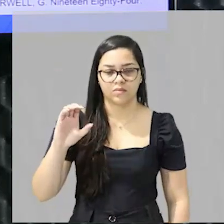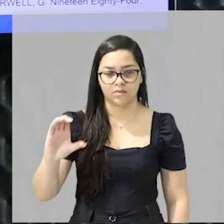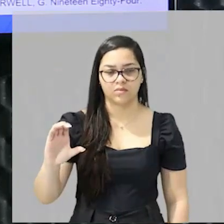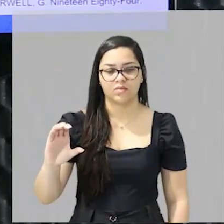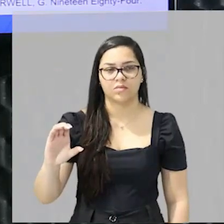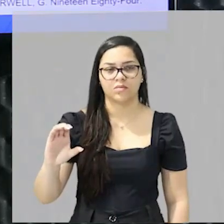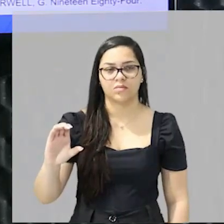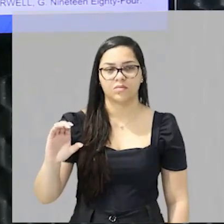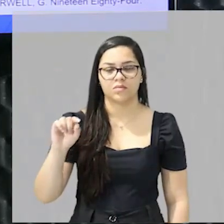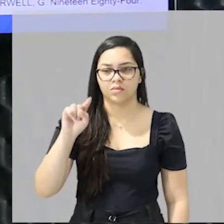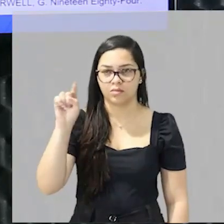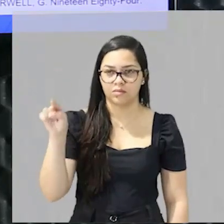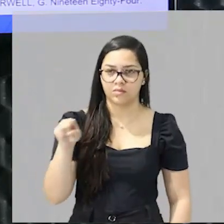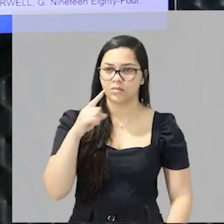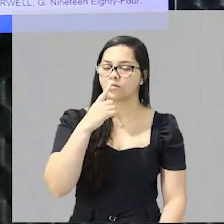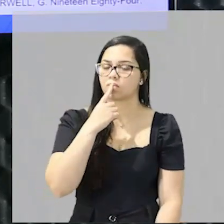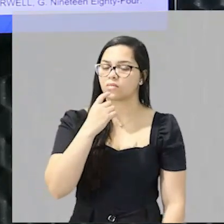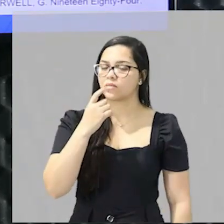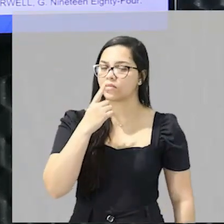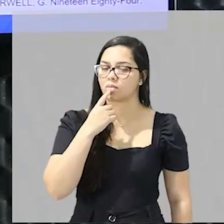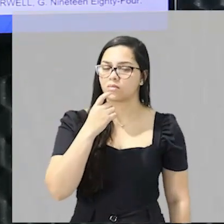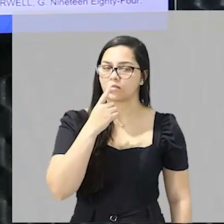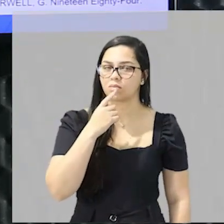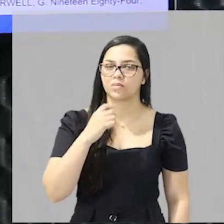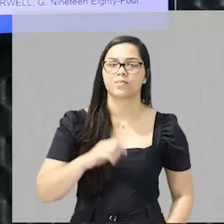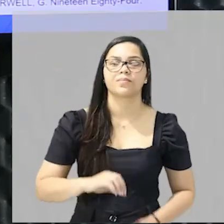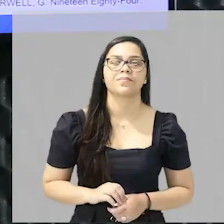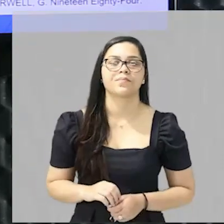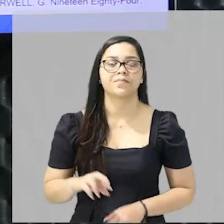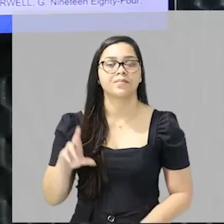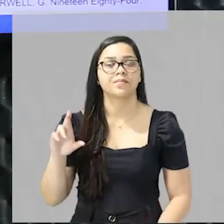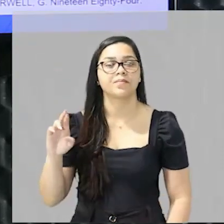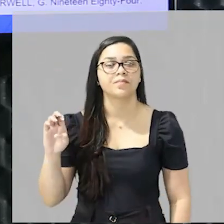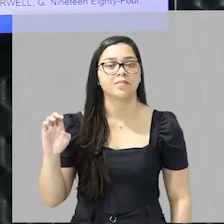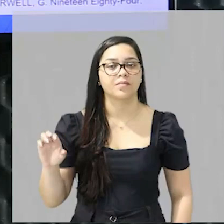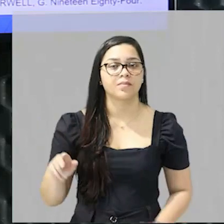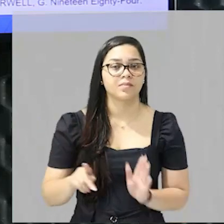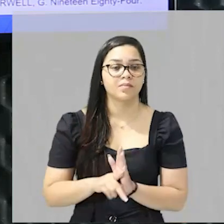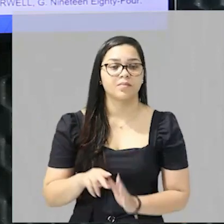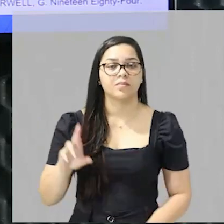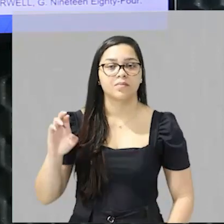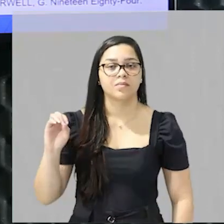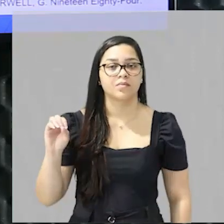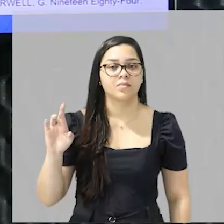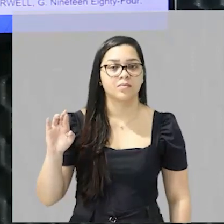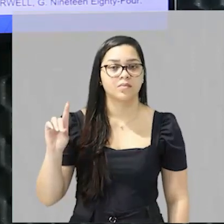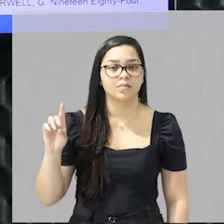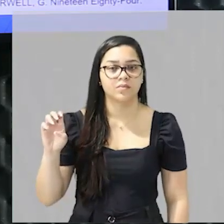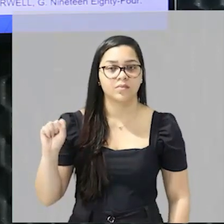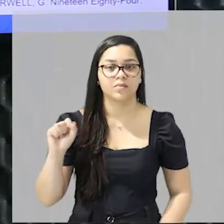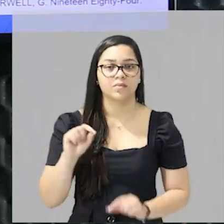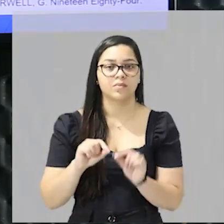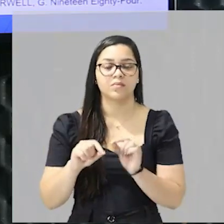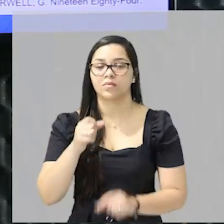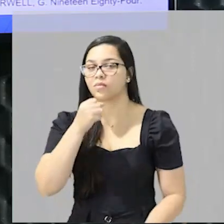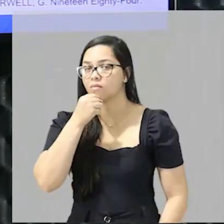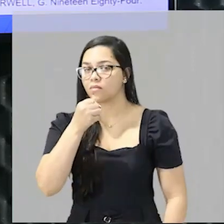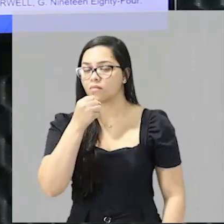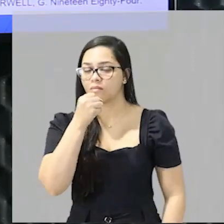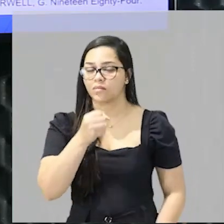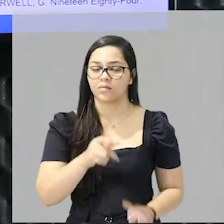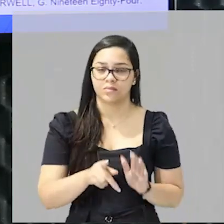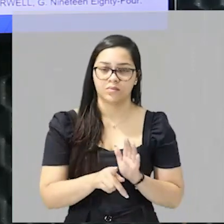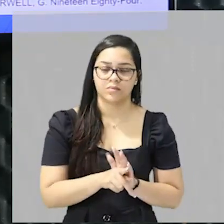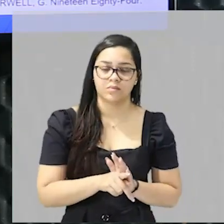Que é aquele botãozinho normalmente vermelho. Esse REC vem de record, que é gravar, nos